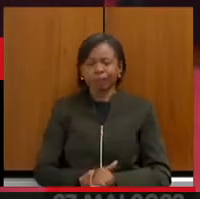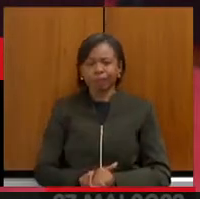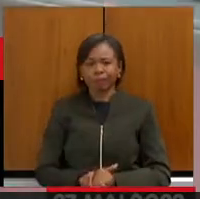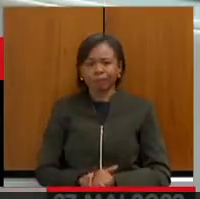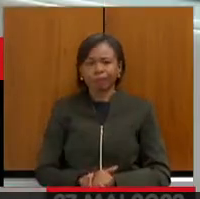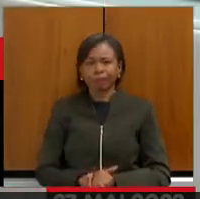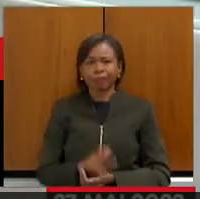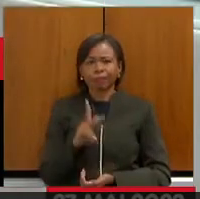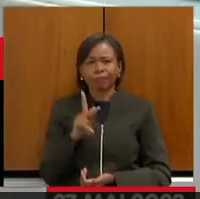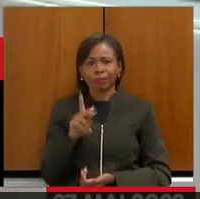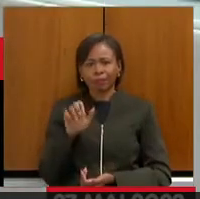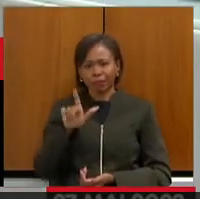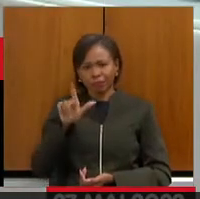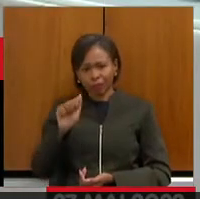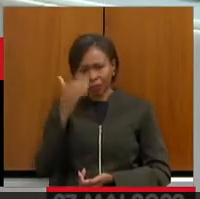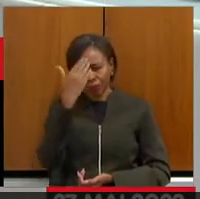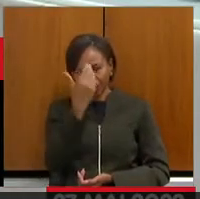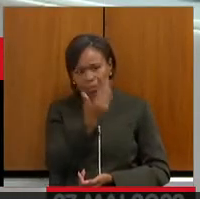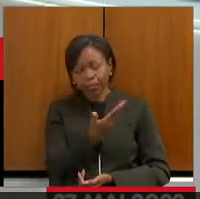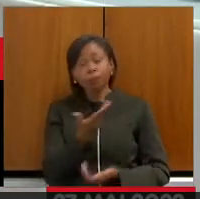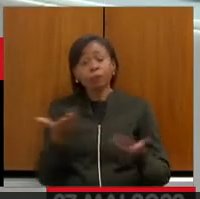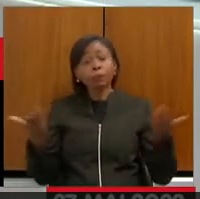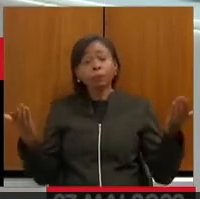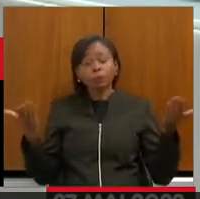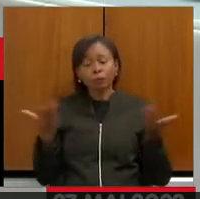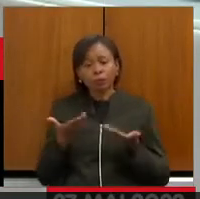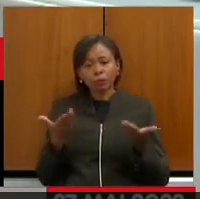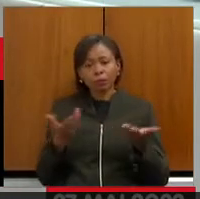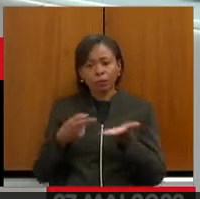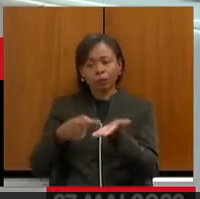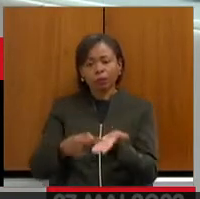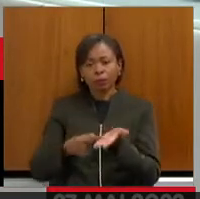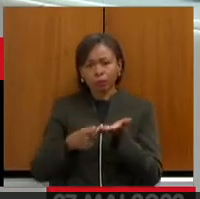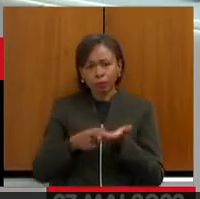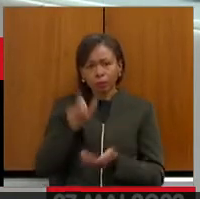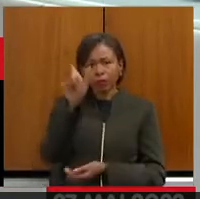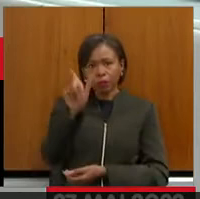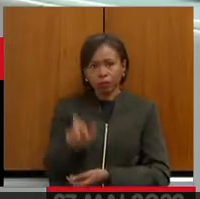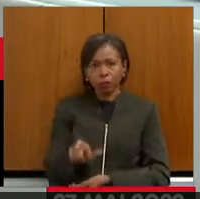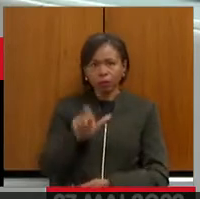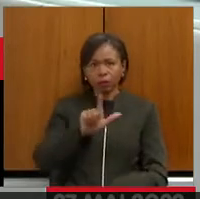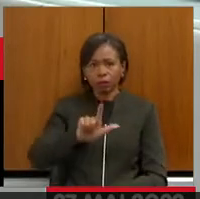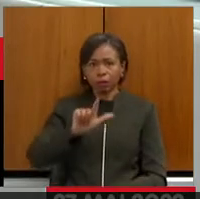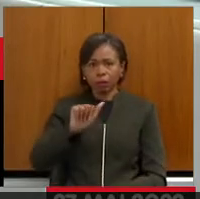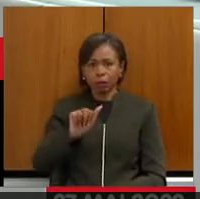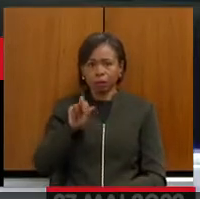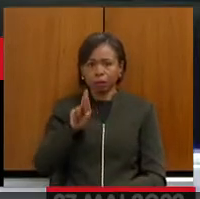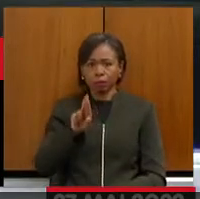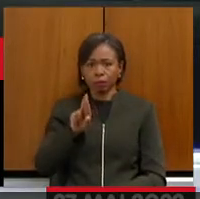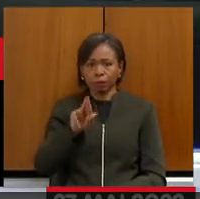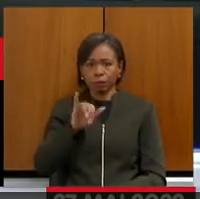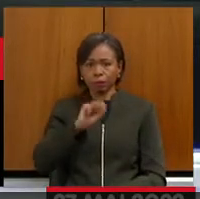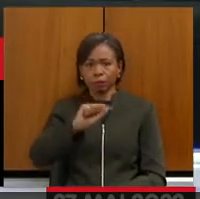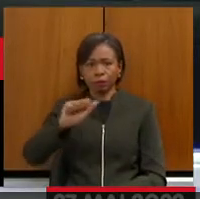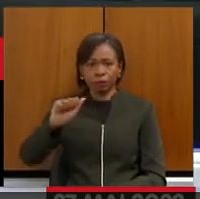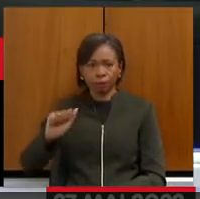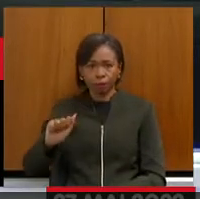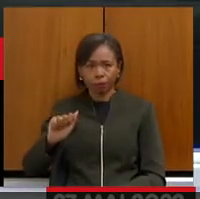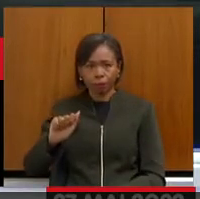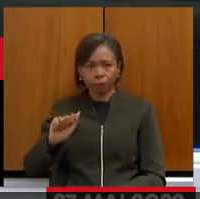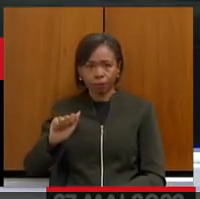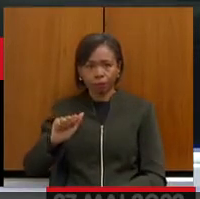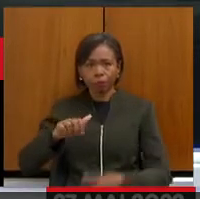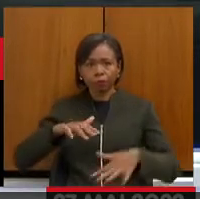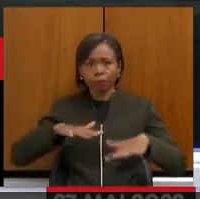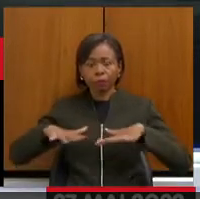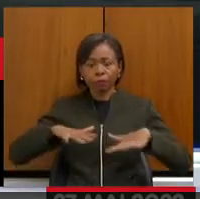Keila Jaqueline e vamos ouvir agora a senhora Larissa Gomes de Miranda militantes do